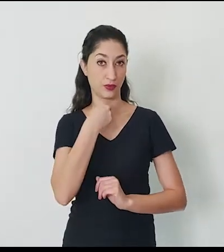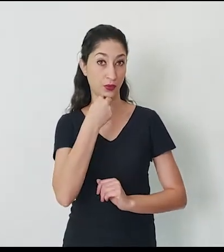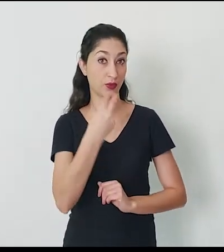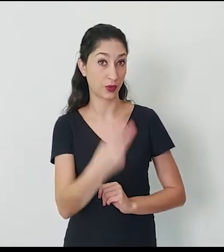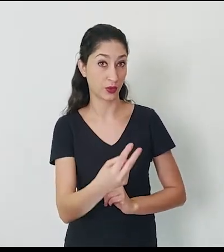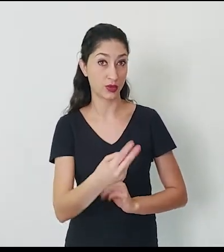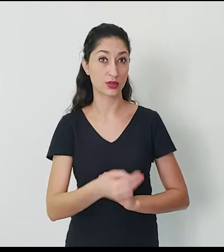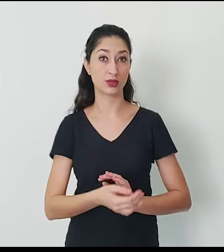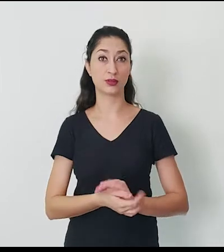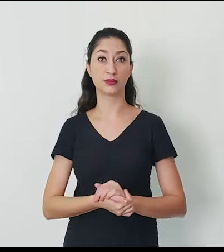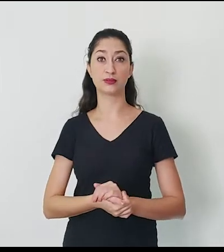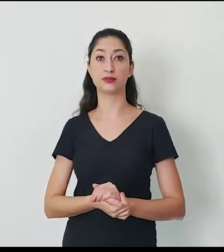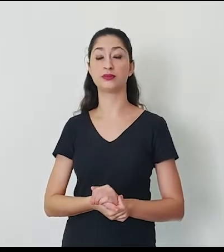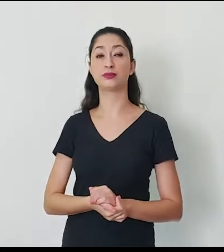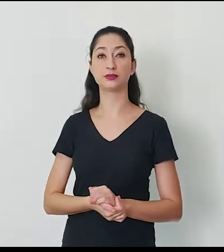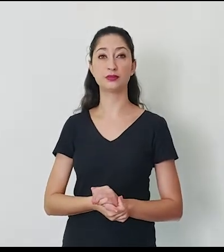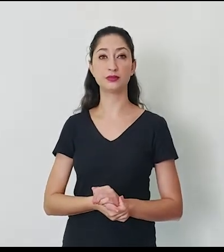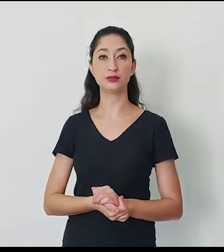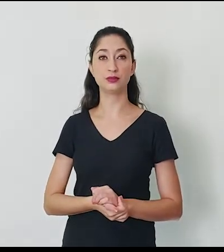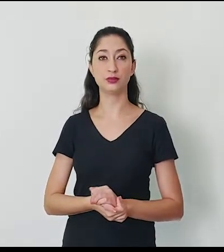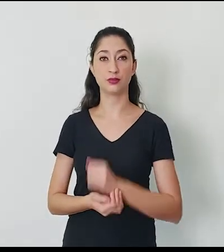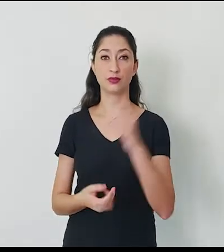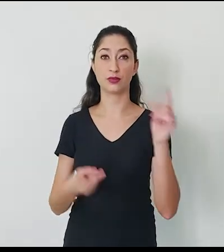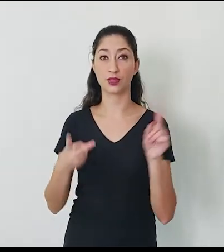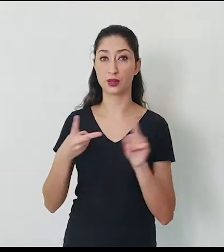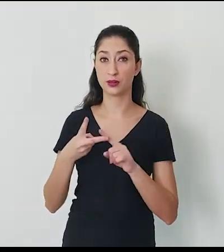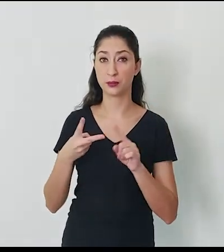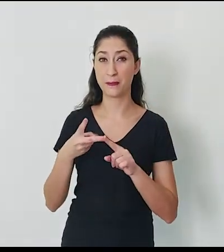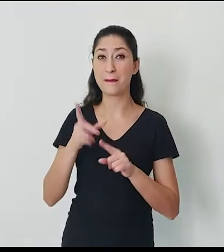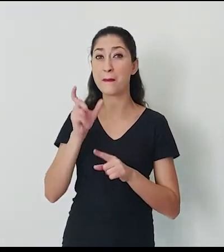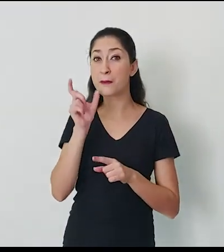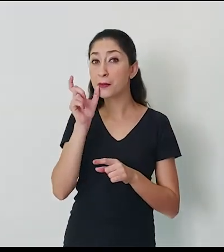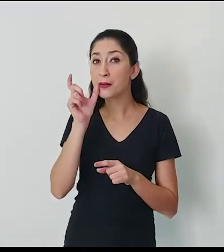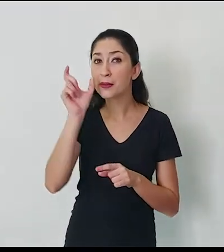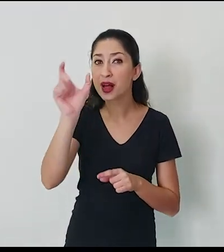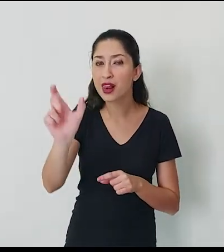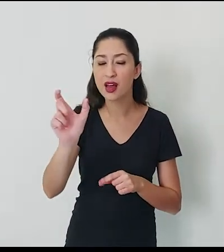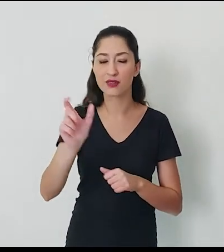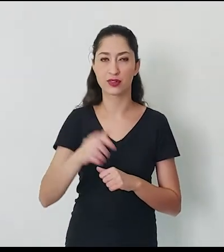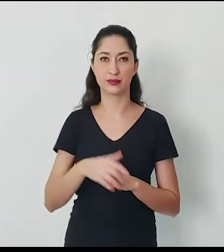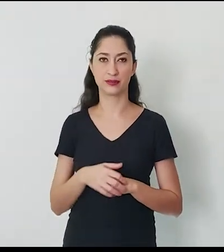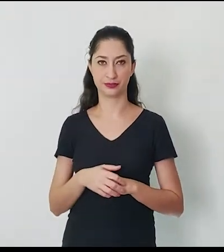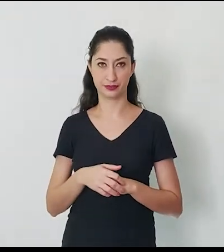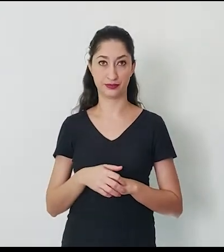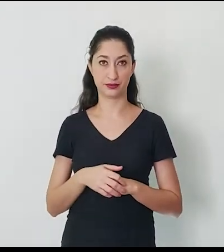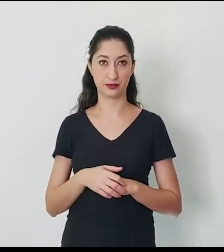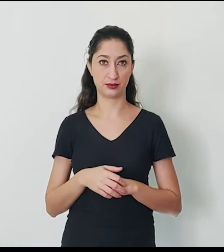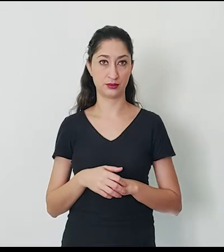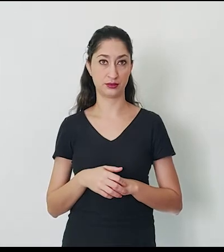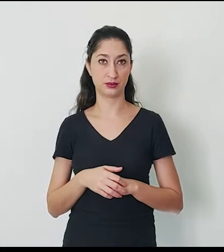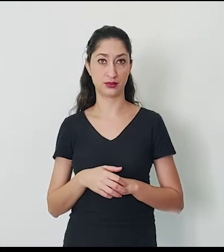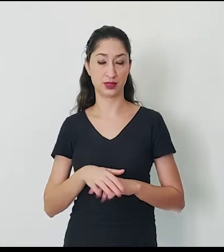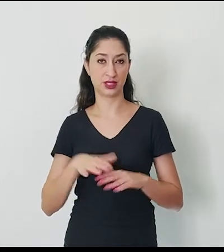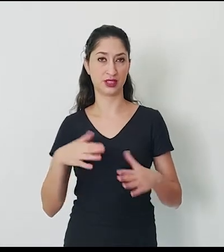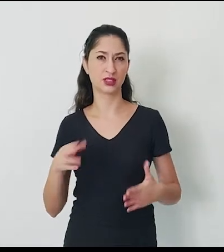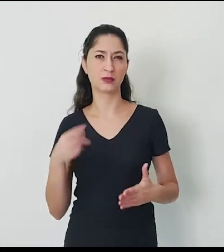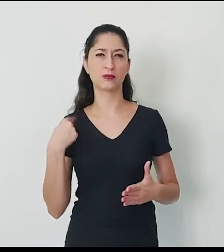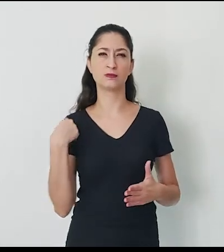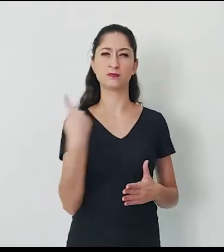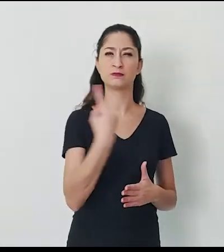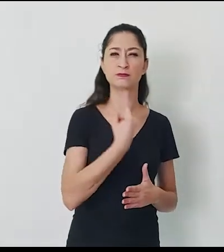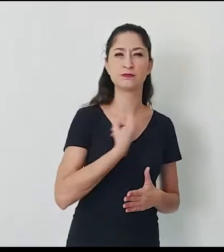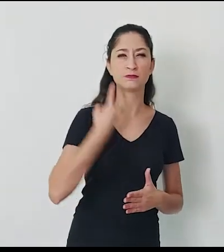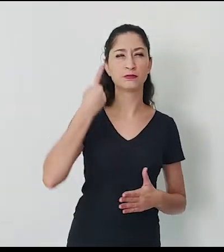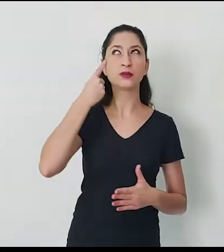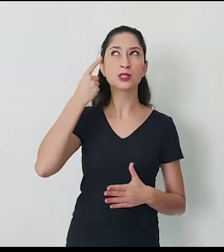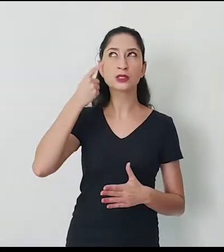Peraí. Tem a voz, né? E depois a gente passa pela palavra, né? Que é o que a voz vai projetar. A